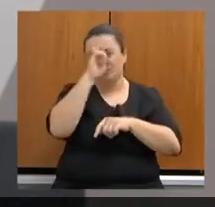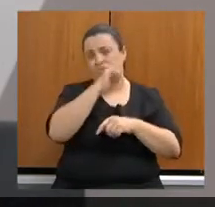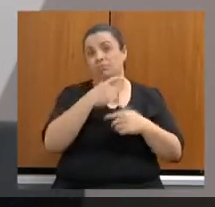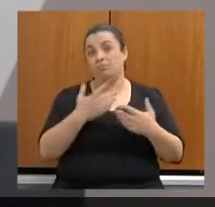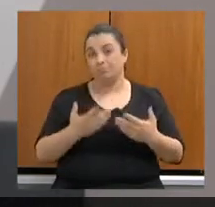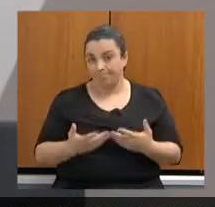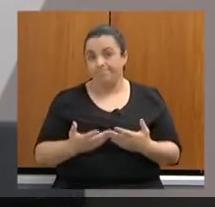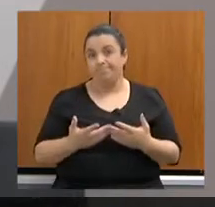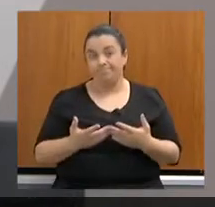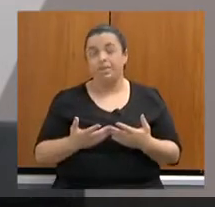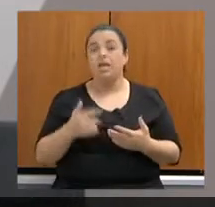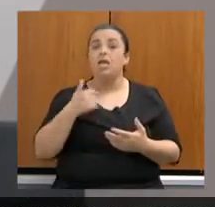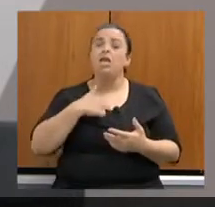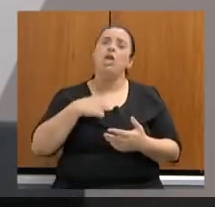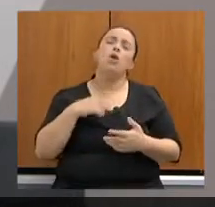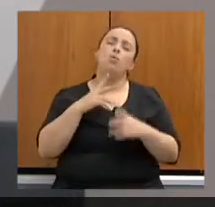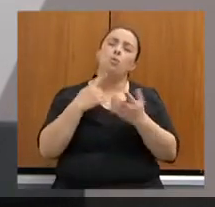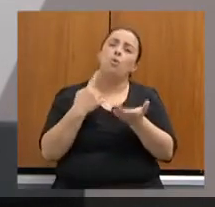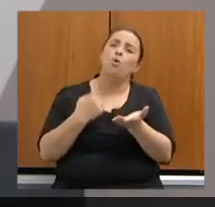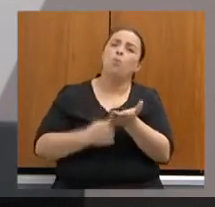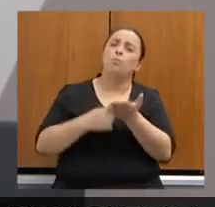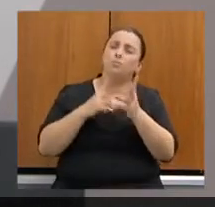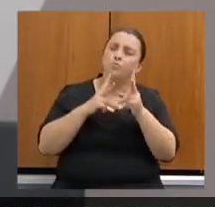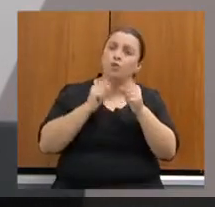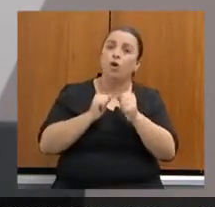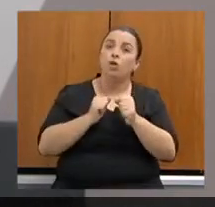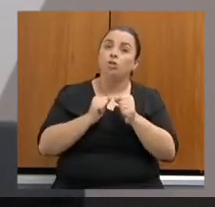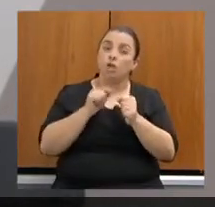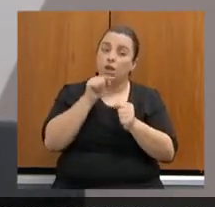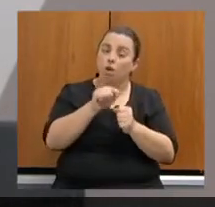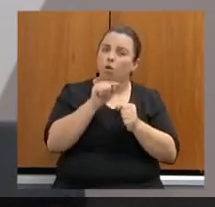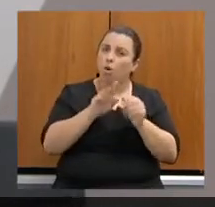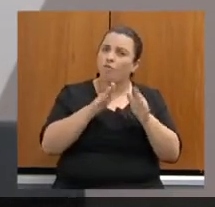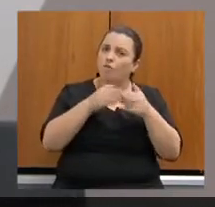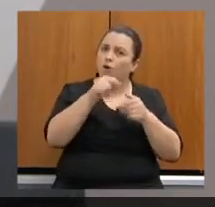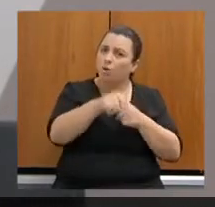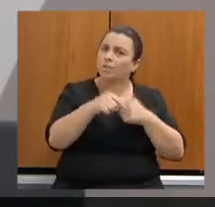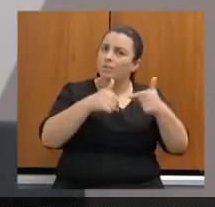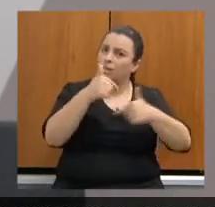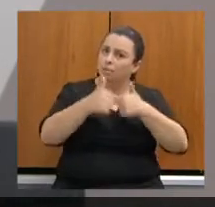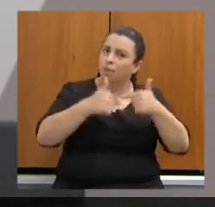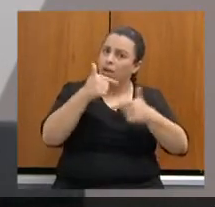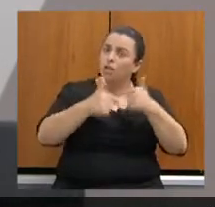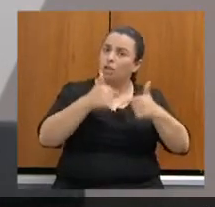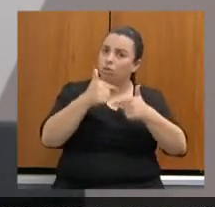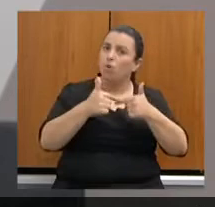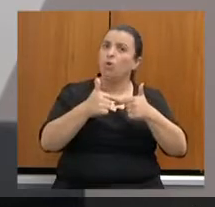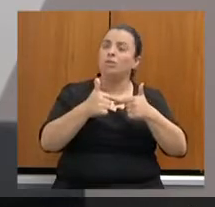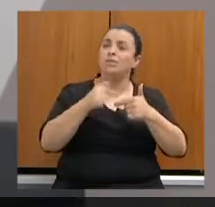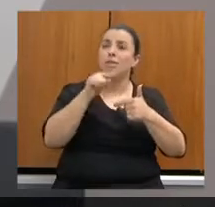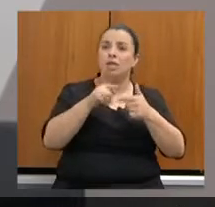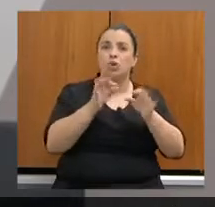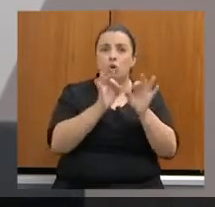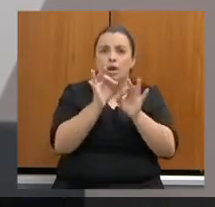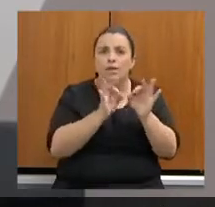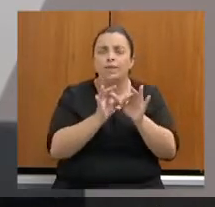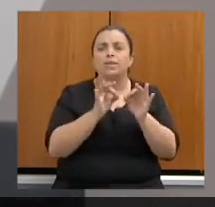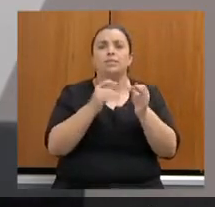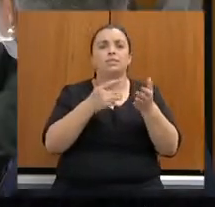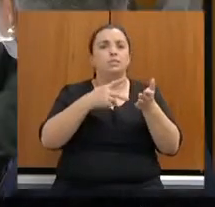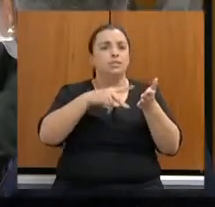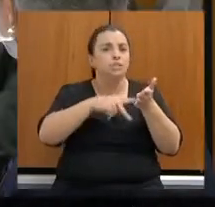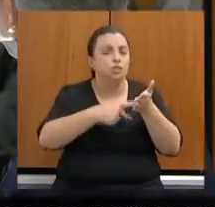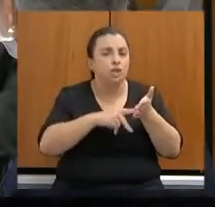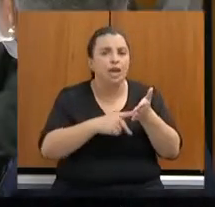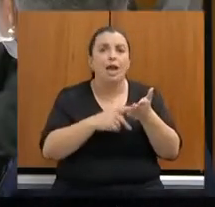uma um forte compromisso com os trabalhadores da Agricultura Familiar que são organizados em sindicatos é